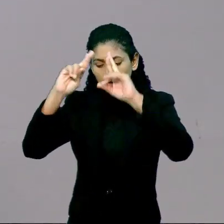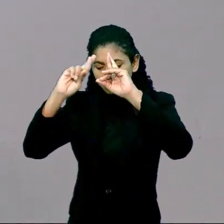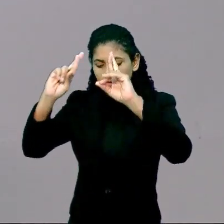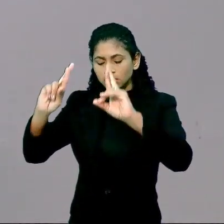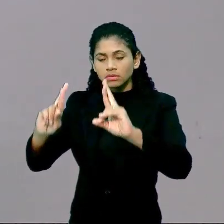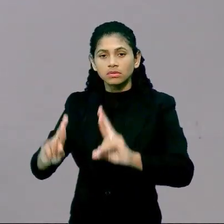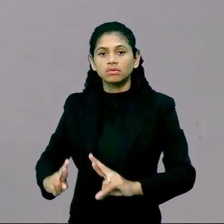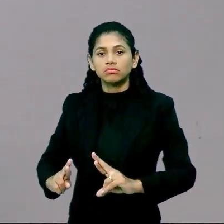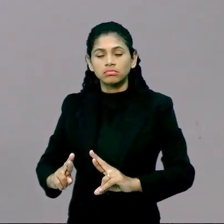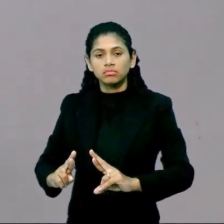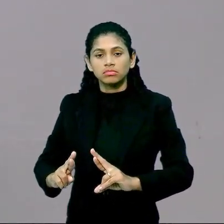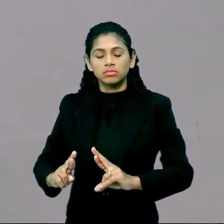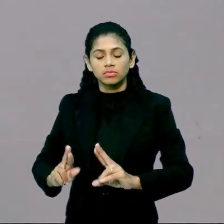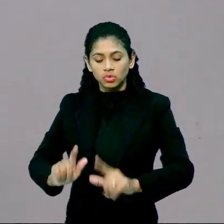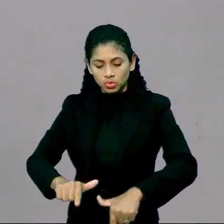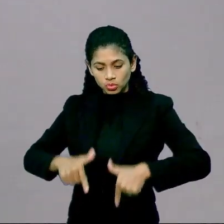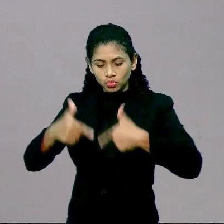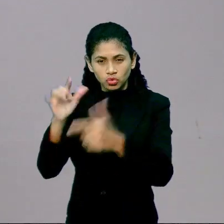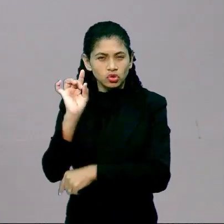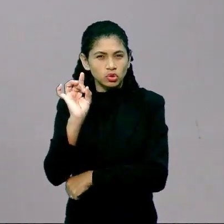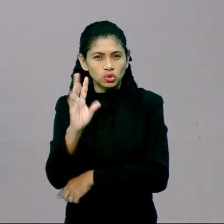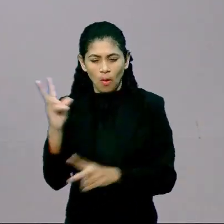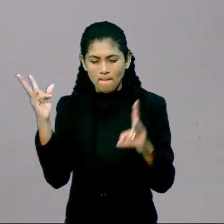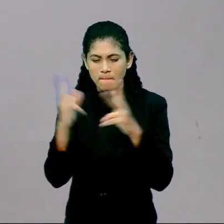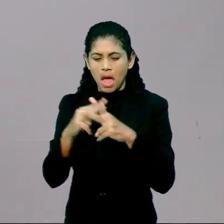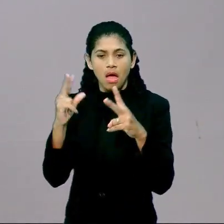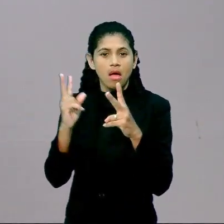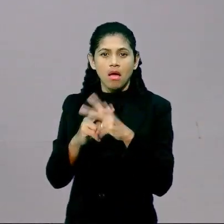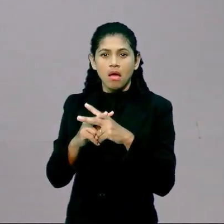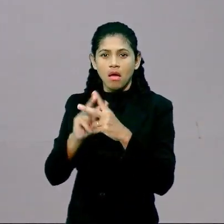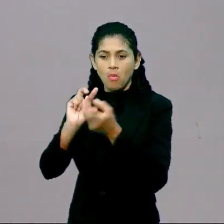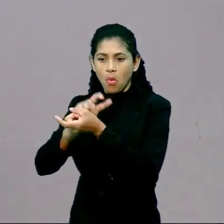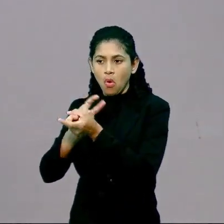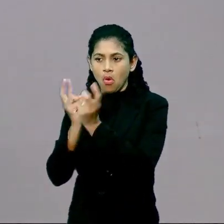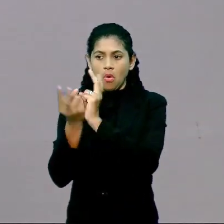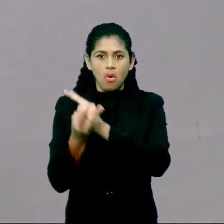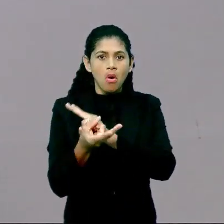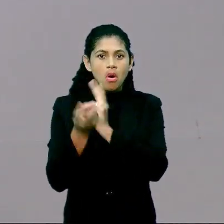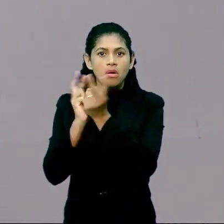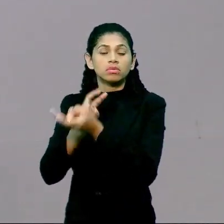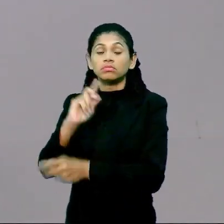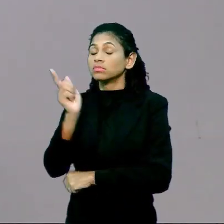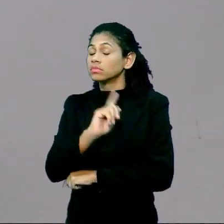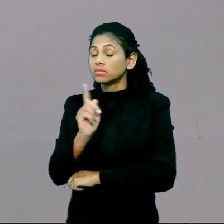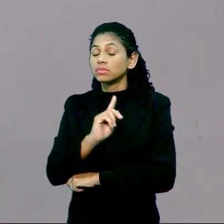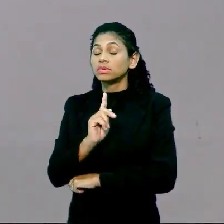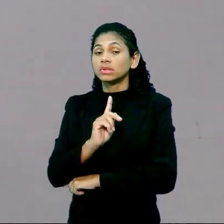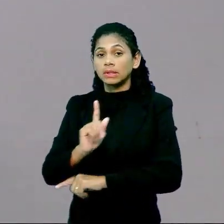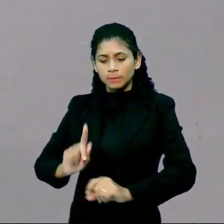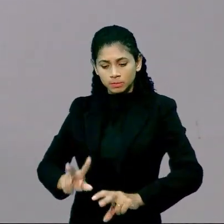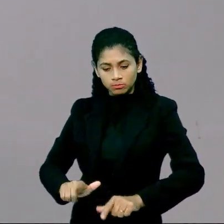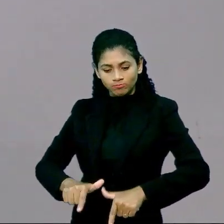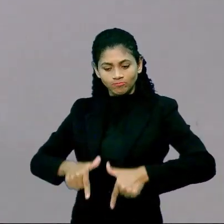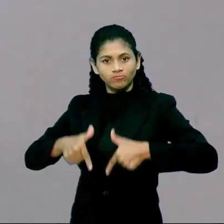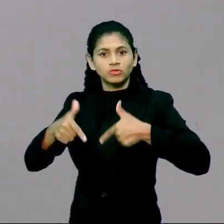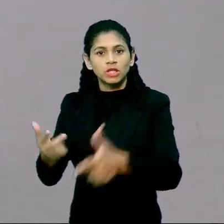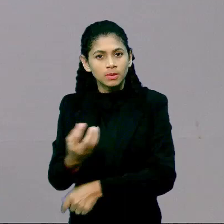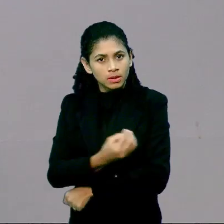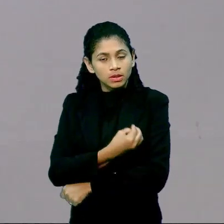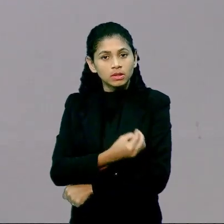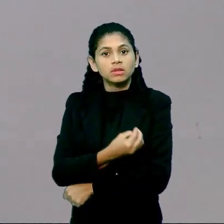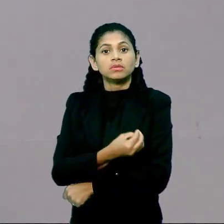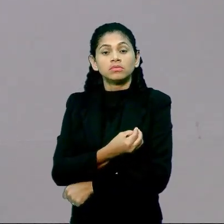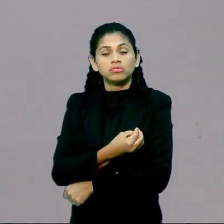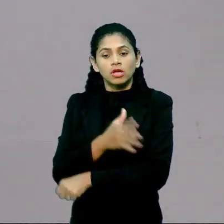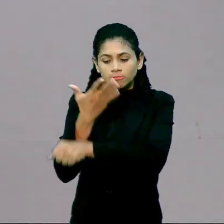só uma luta do combate físico, é uma luta pela própria prática, pela própria existência do ser, do